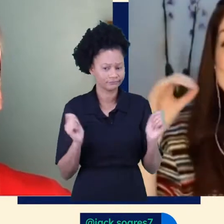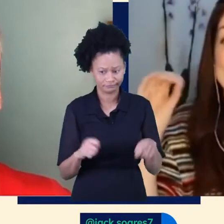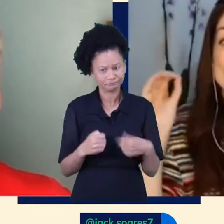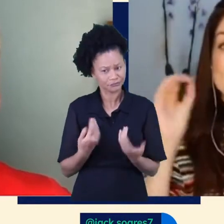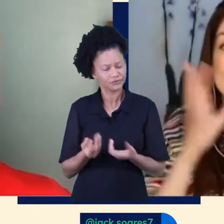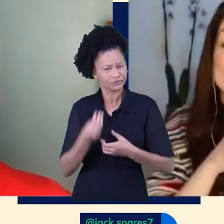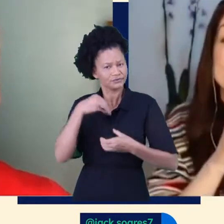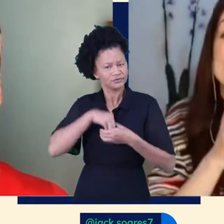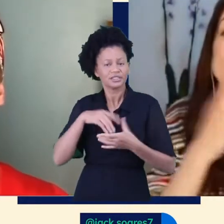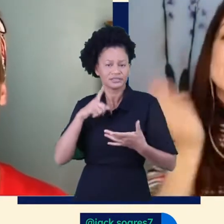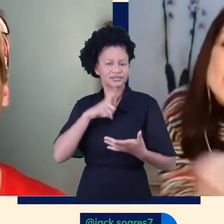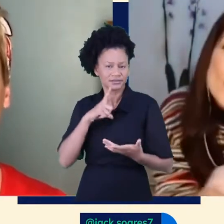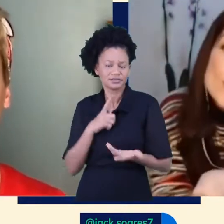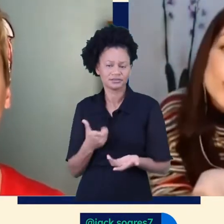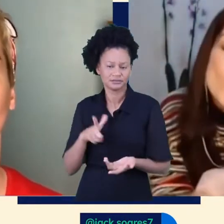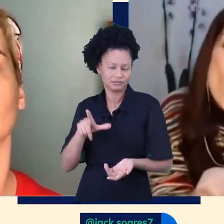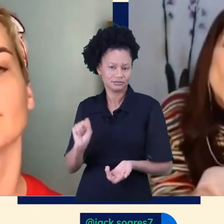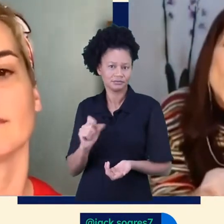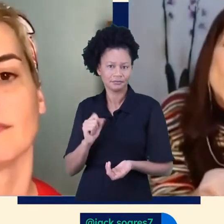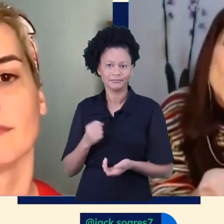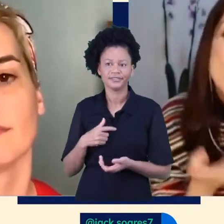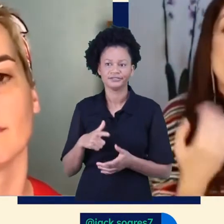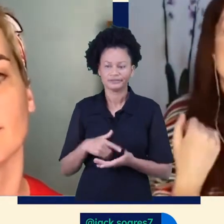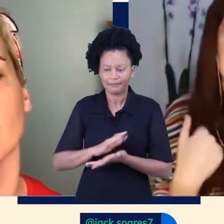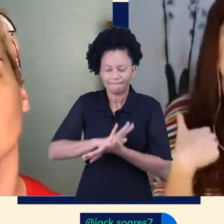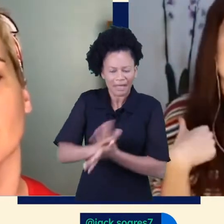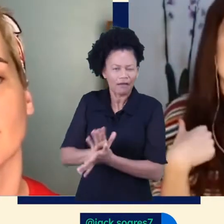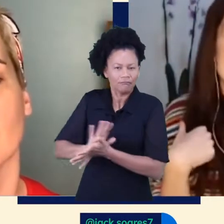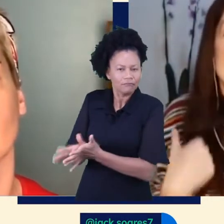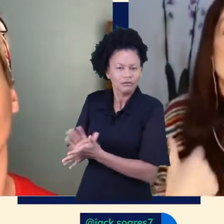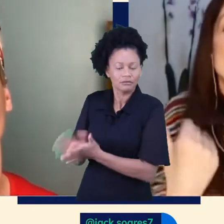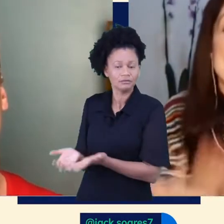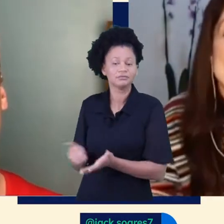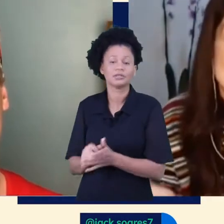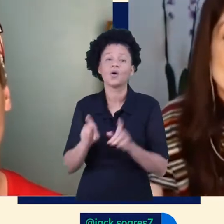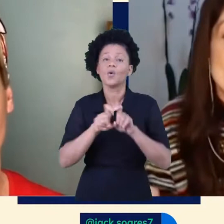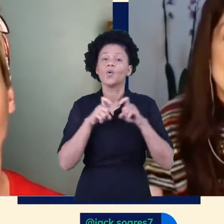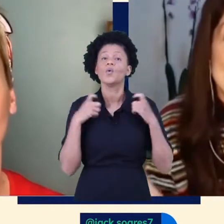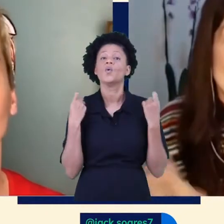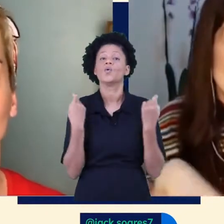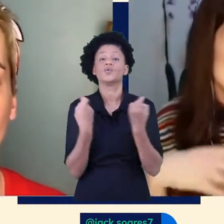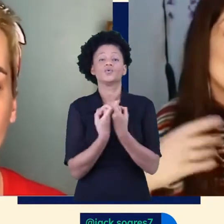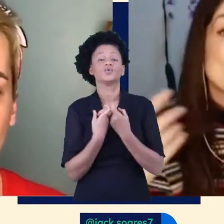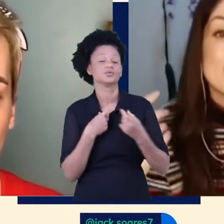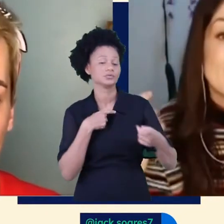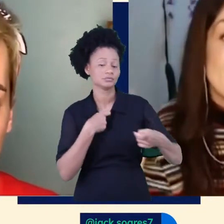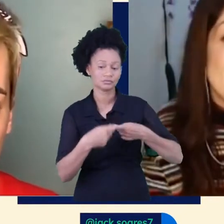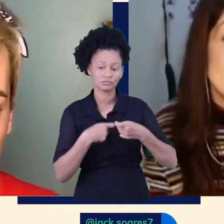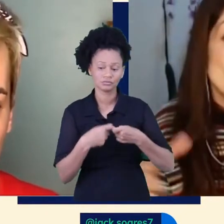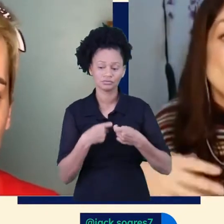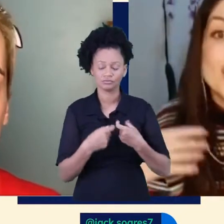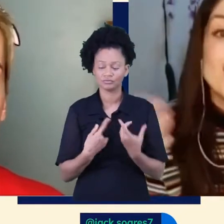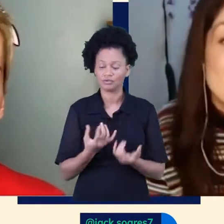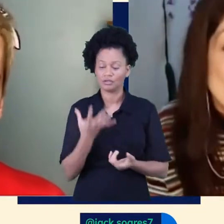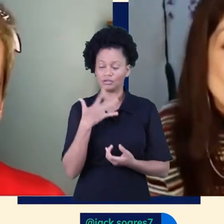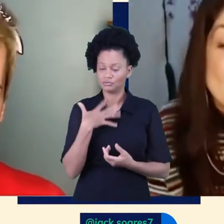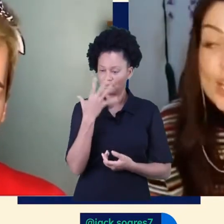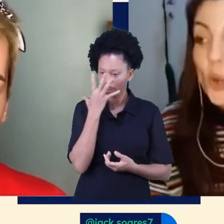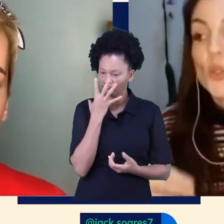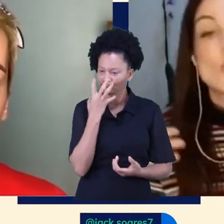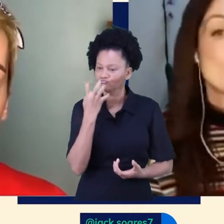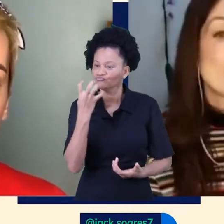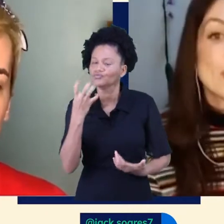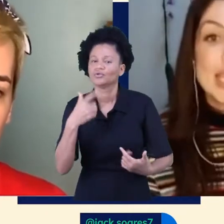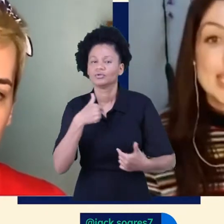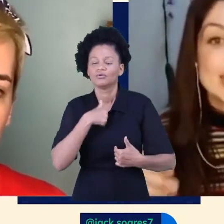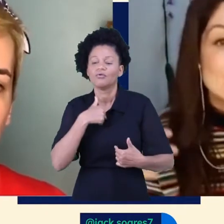esses preconceitos. Então, orientação sexual, gente, é para onde se orienta o nosso desejo. É com quem a gente quer ficar, ir no cinema,